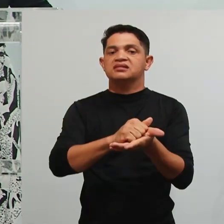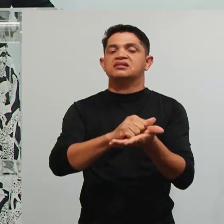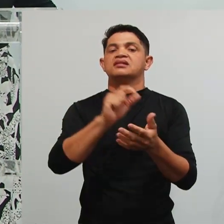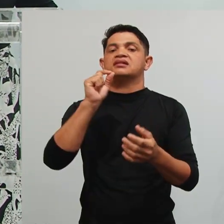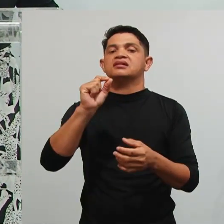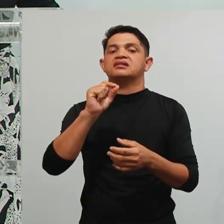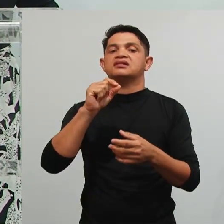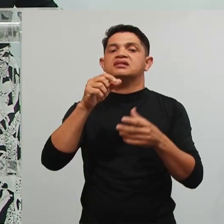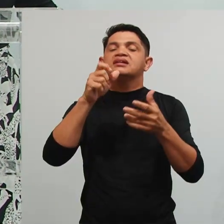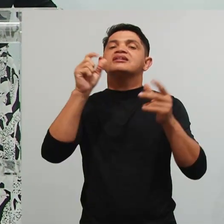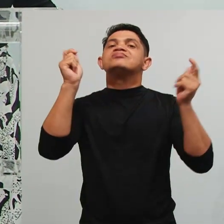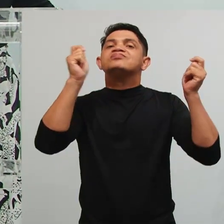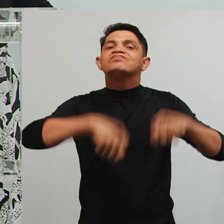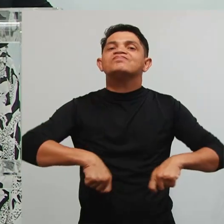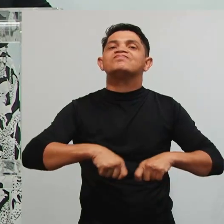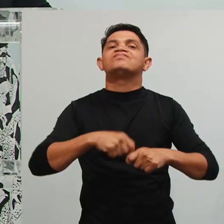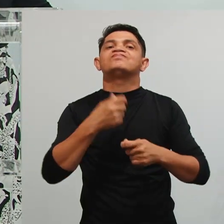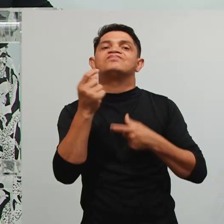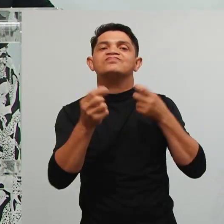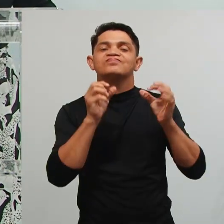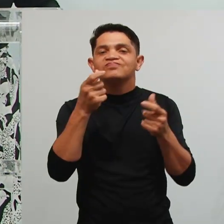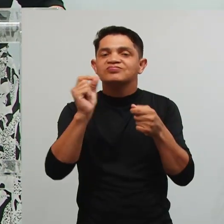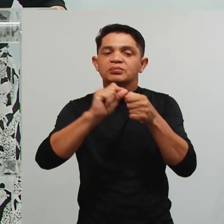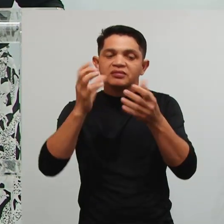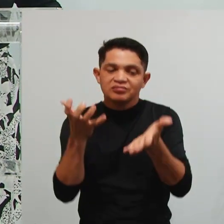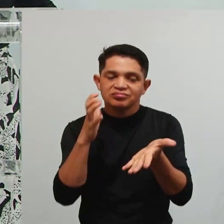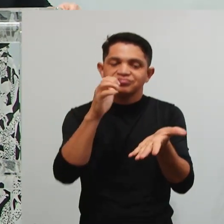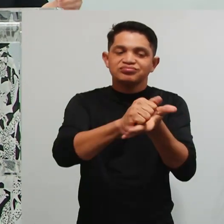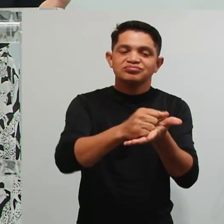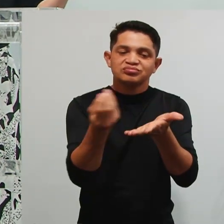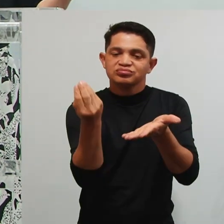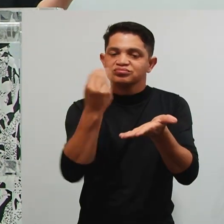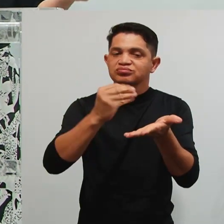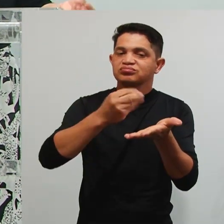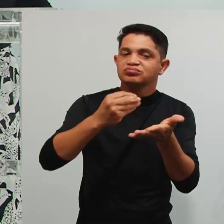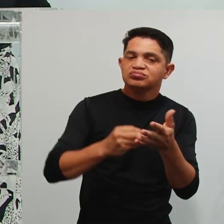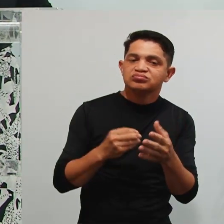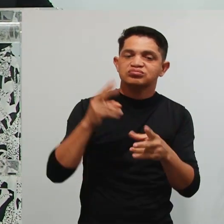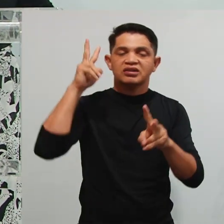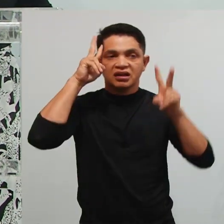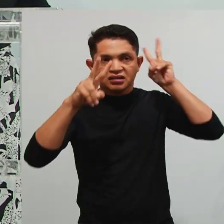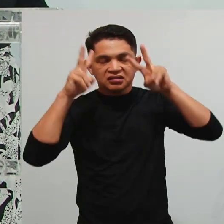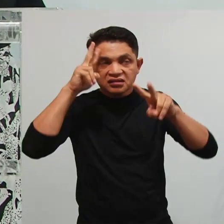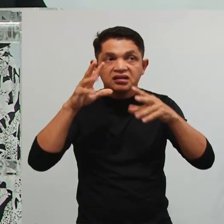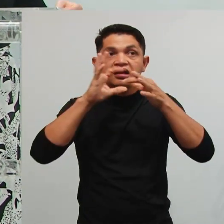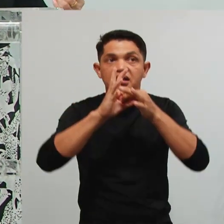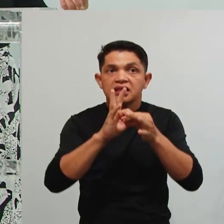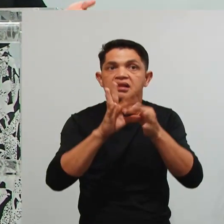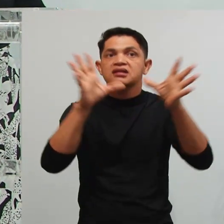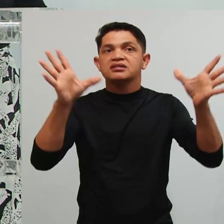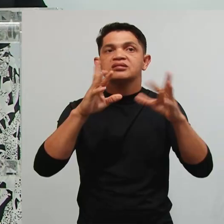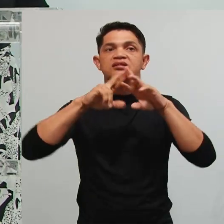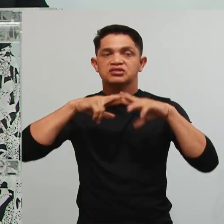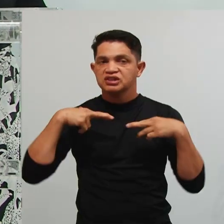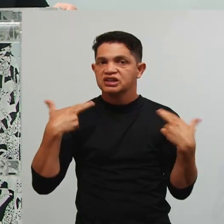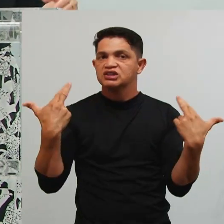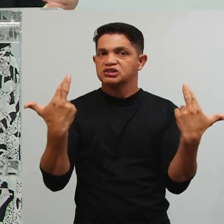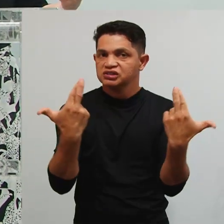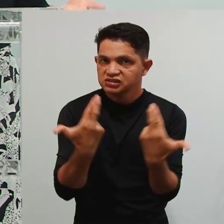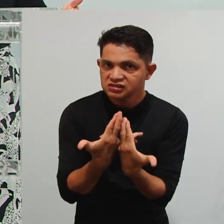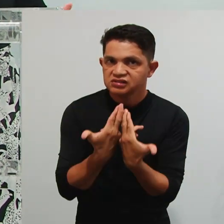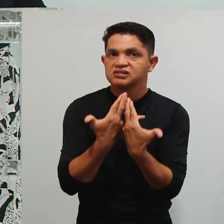que serve para fazer o registro, né, das deliberações de uma reunião, de